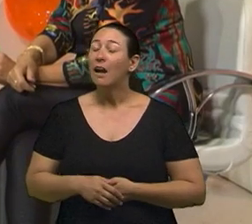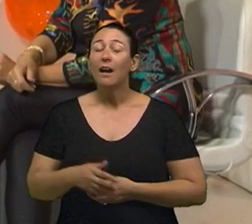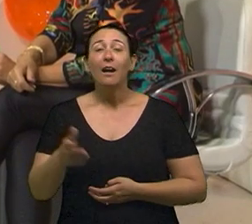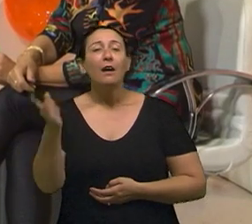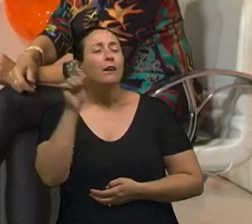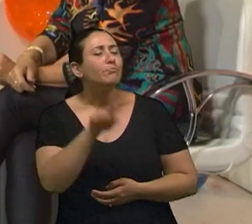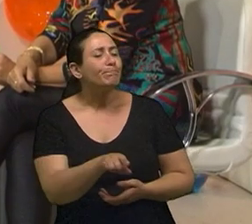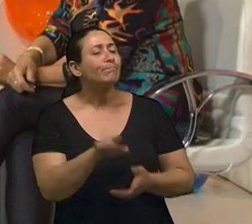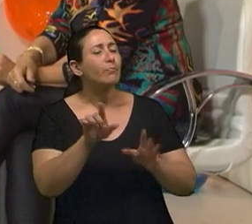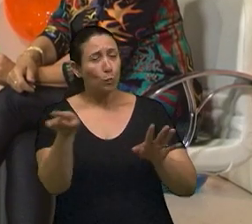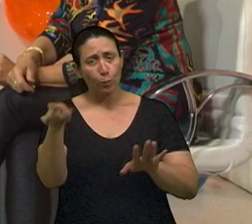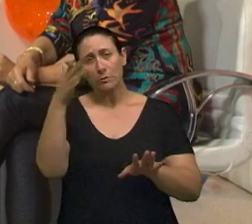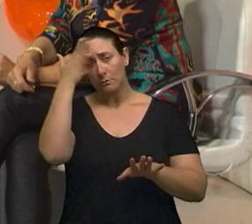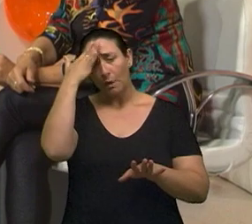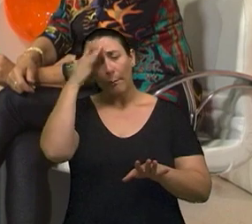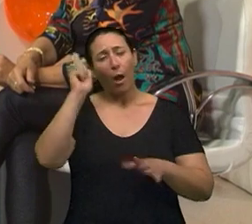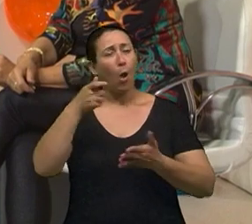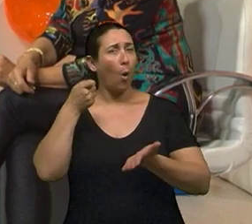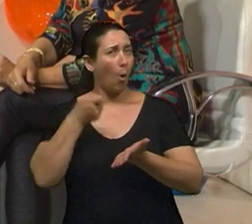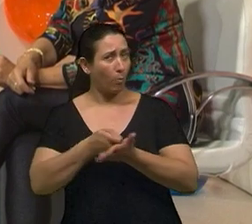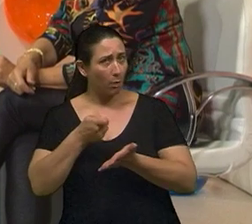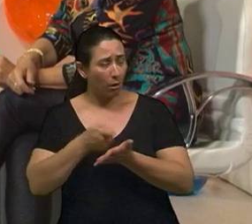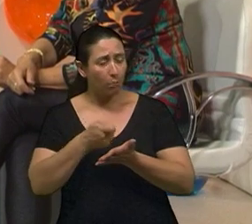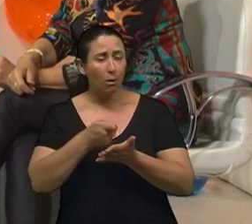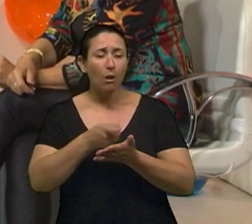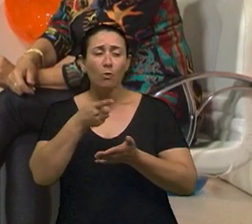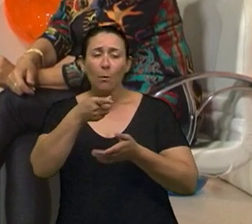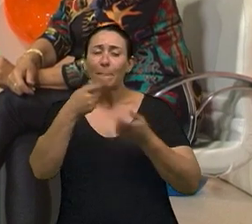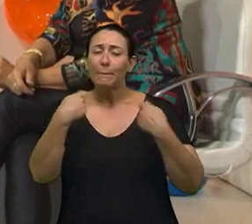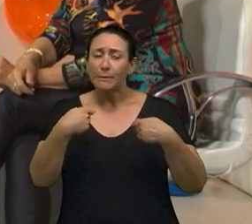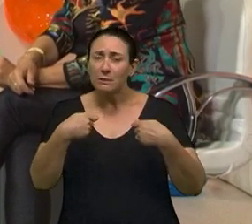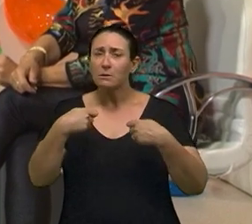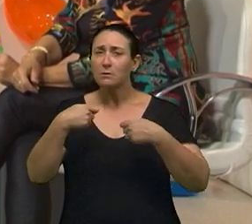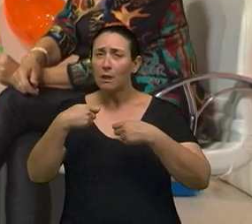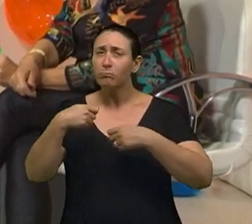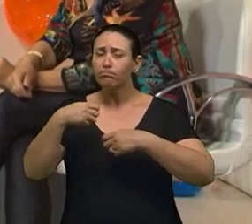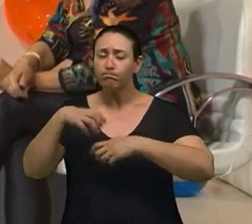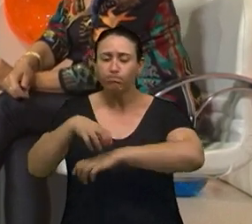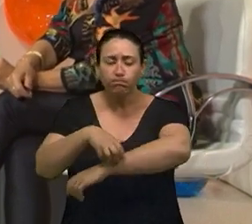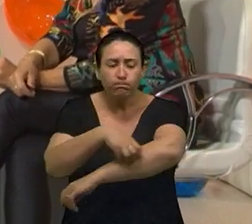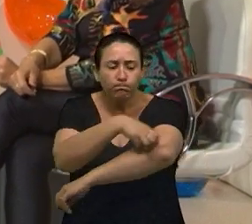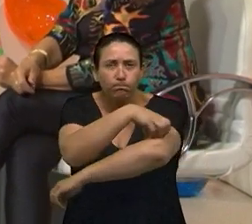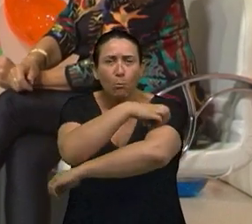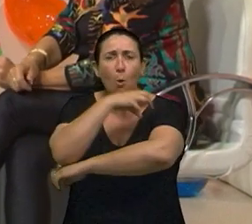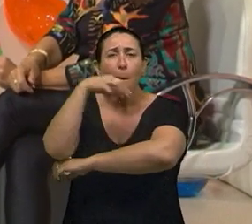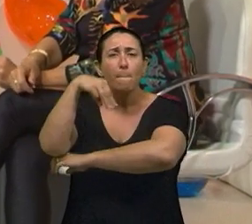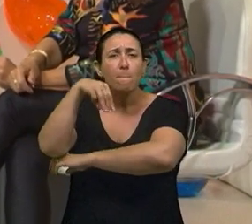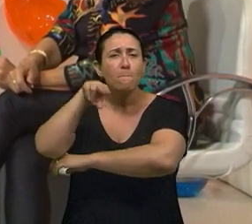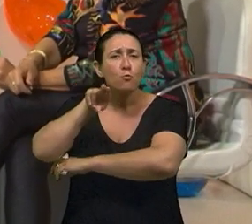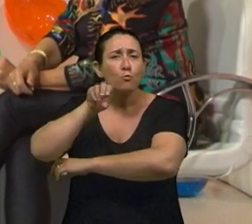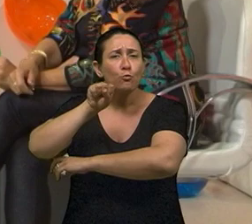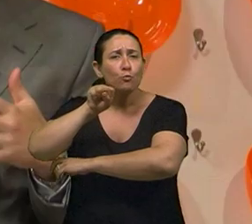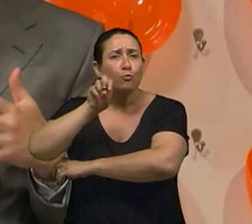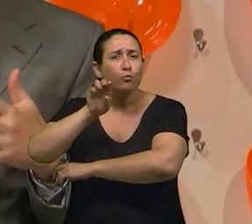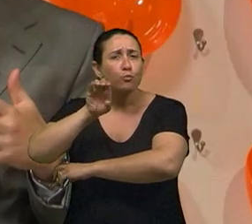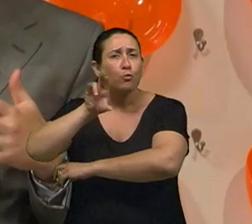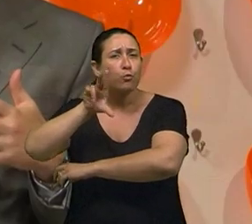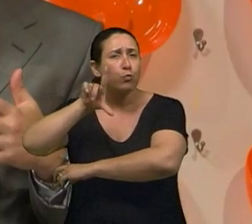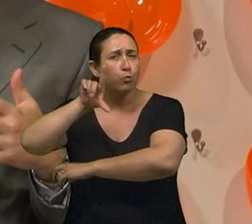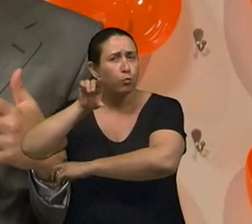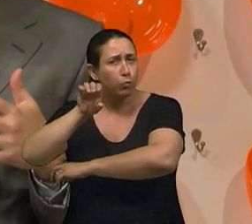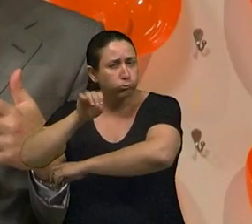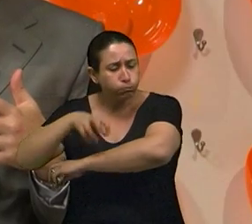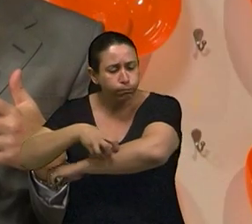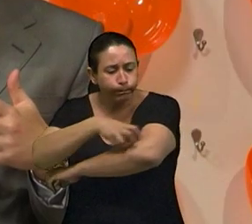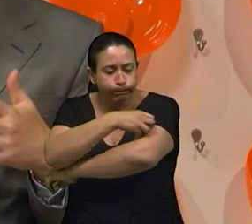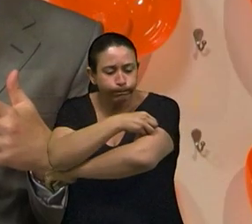Obrigatoriamente tu tem que tá fortalecendo a tua musculatura para que tu consiga cheg lá né